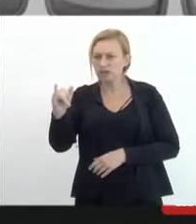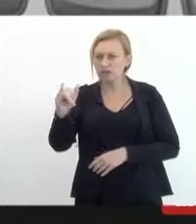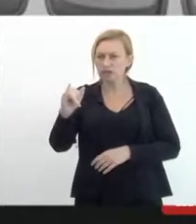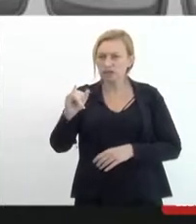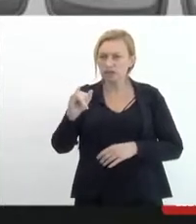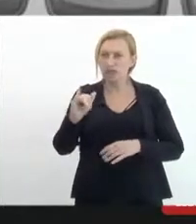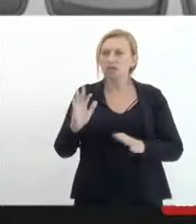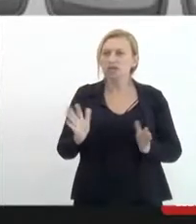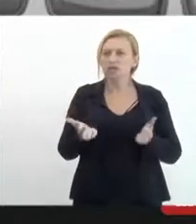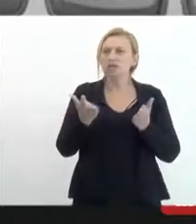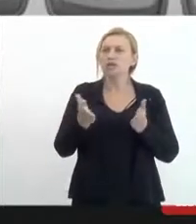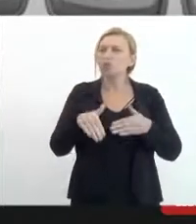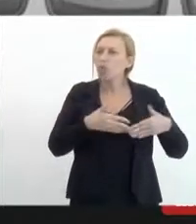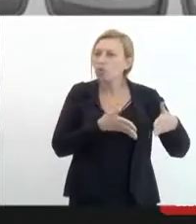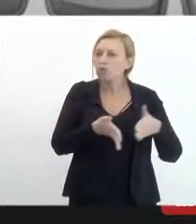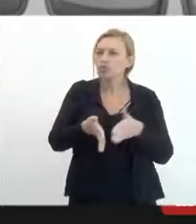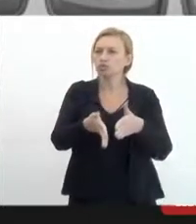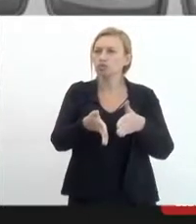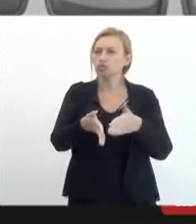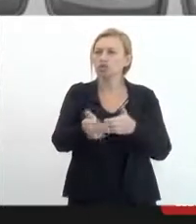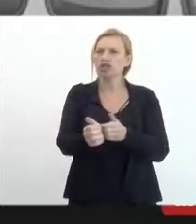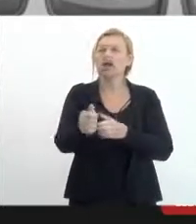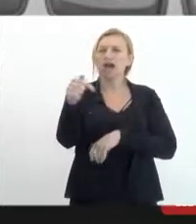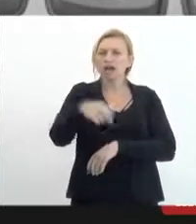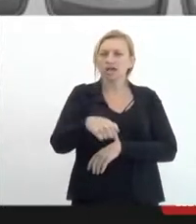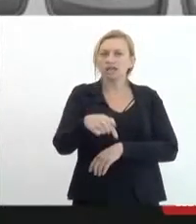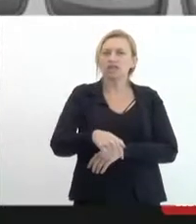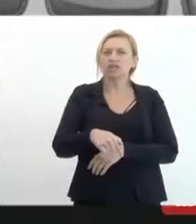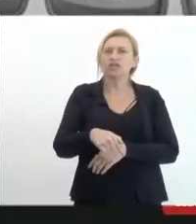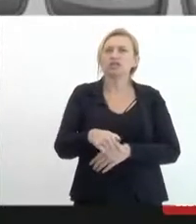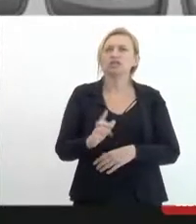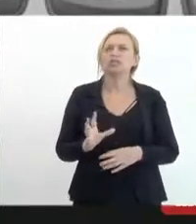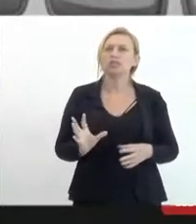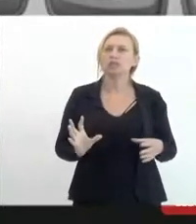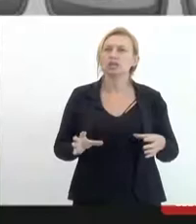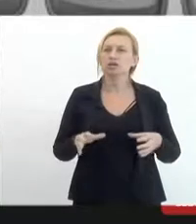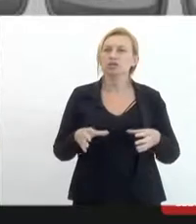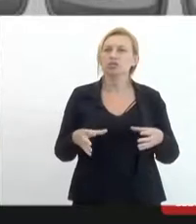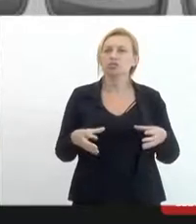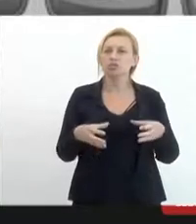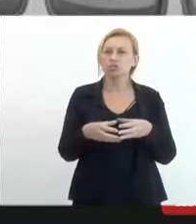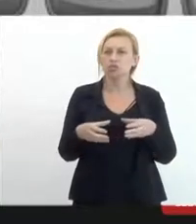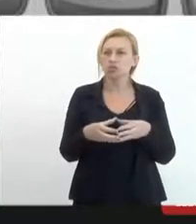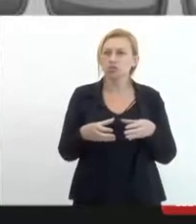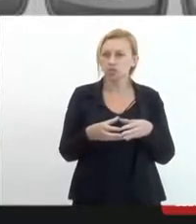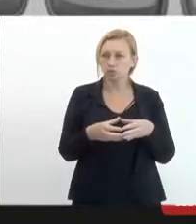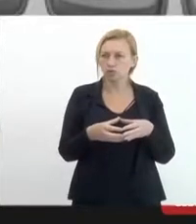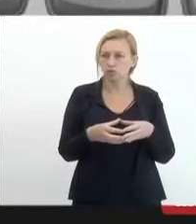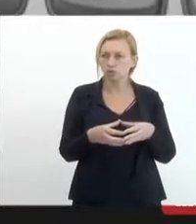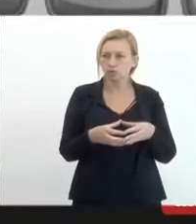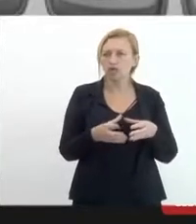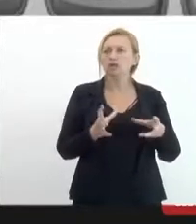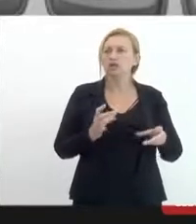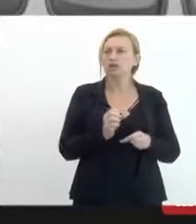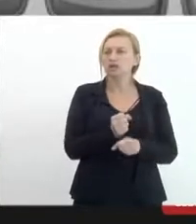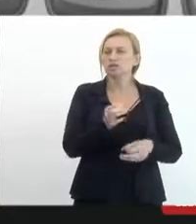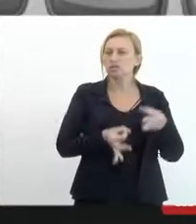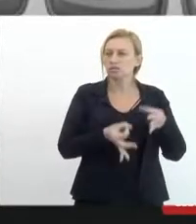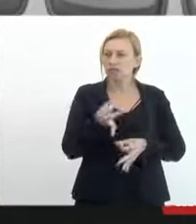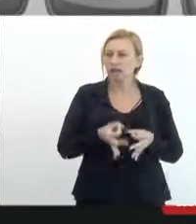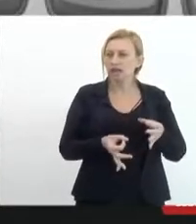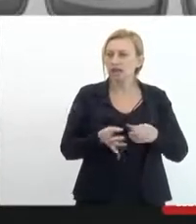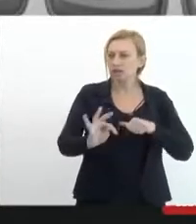iniciativas conduzidas aqui pelo Departamento Tributário, Técnico e sempre com o apoio do nosso jurídico,